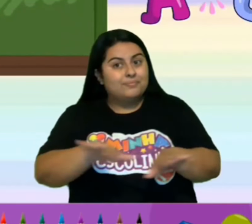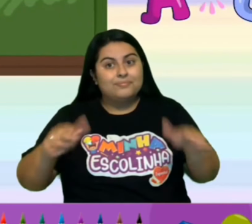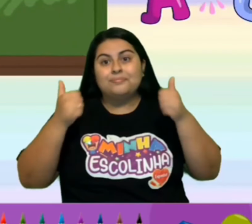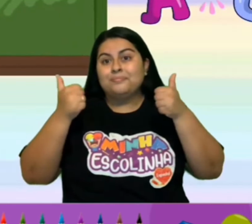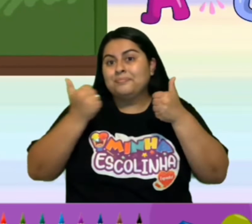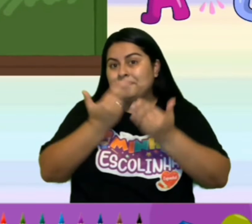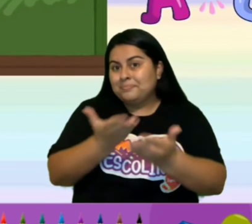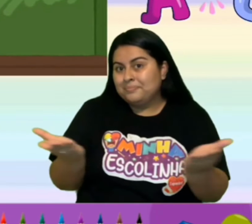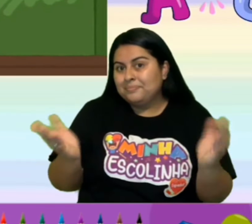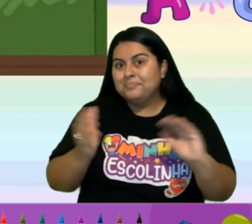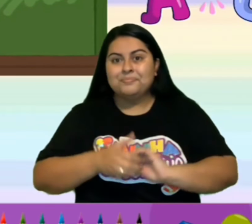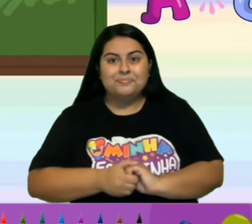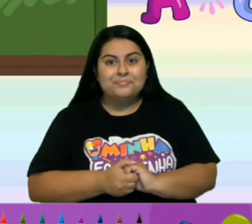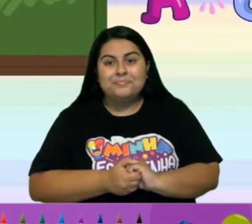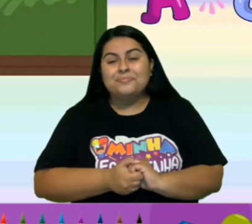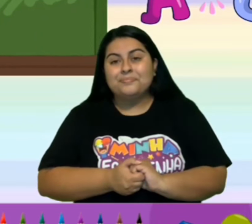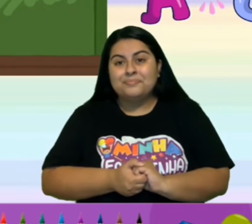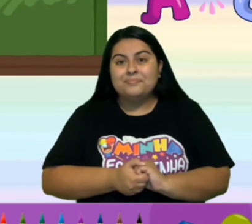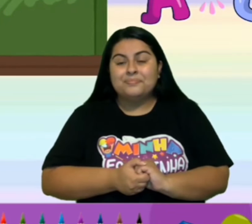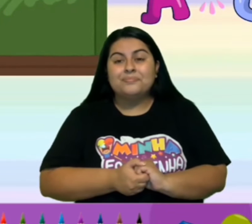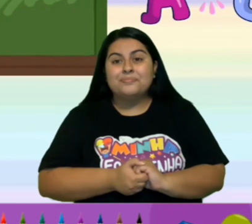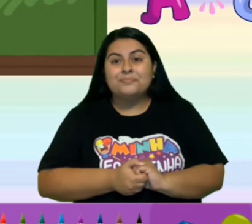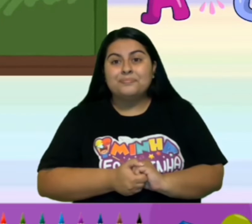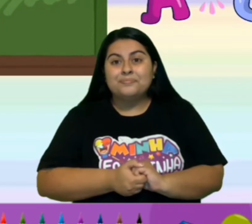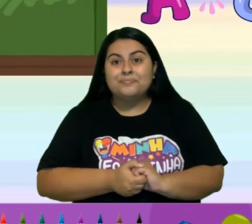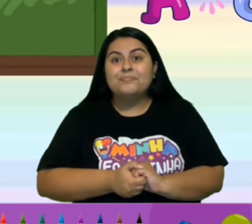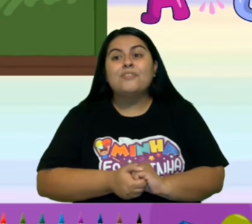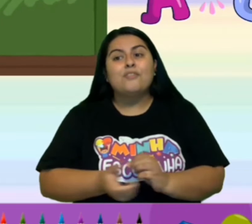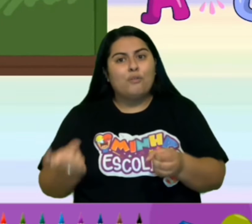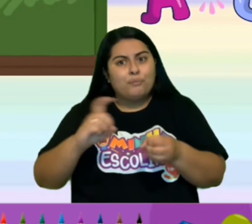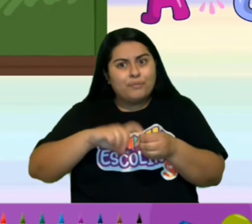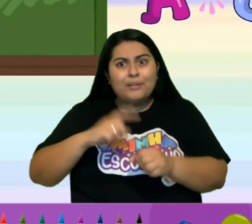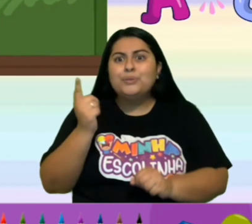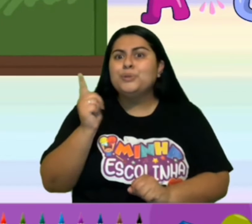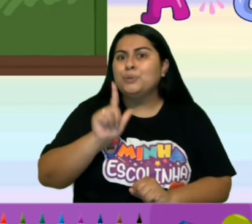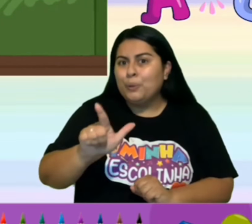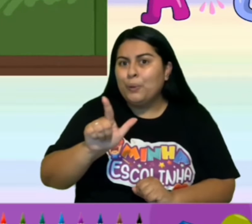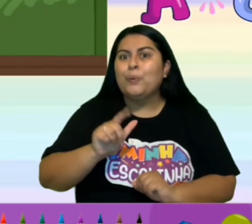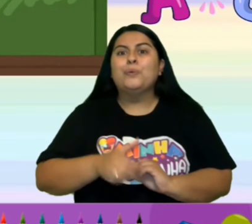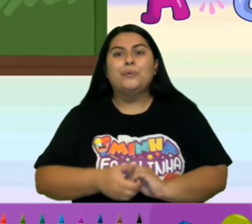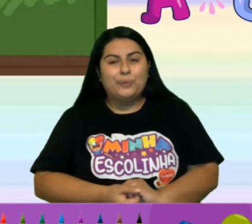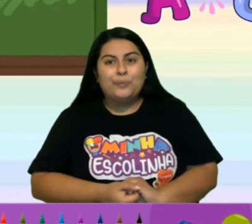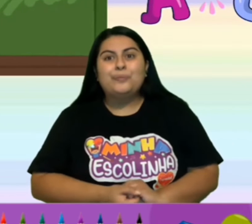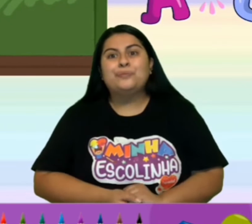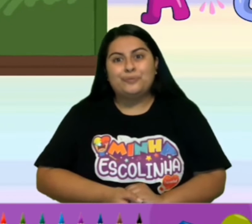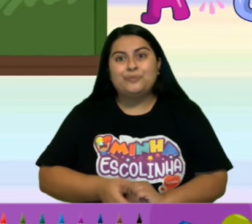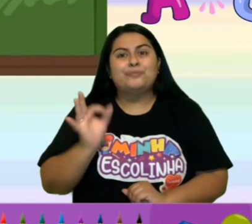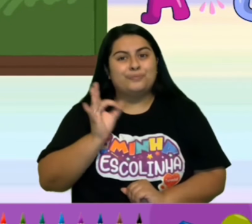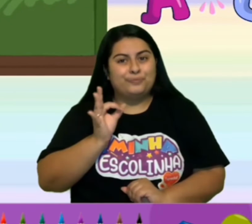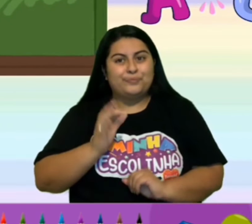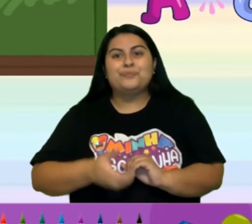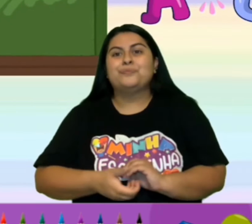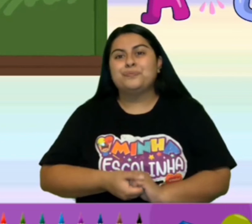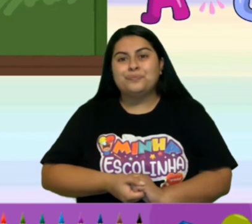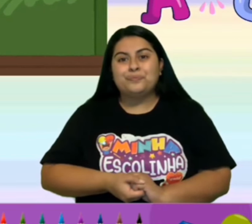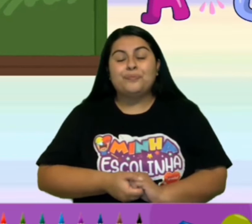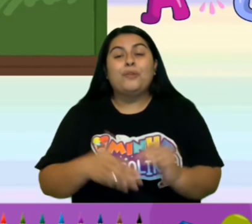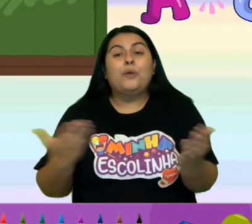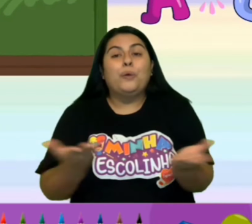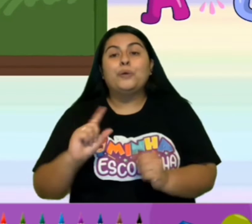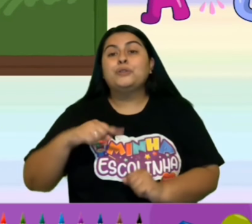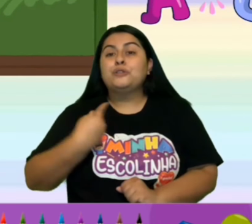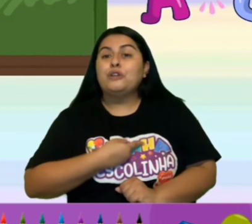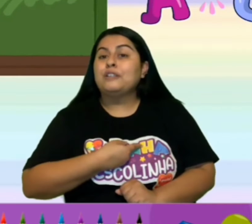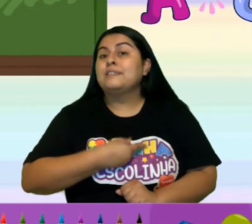Olá crianças, tudo bem com vocês? Olha a Proquica aqui de volta, é isso mesmo!